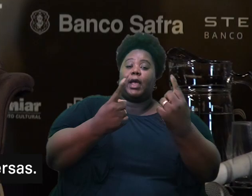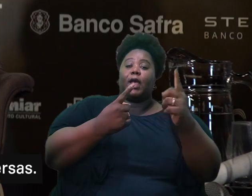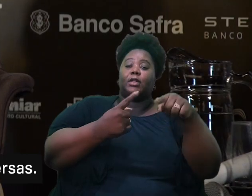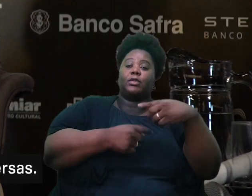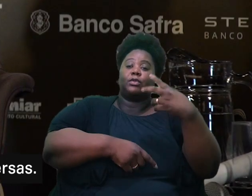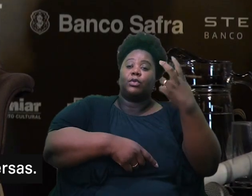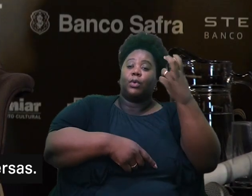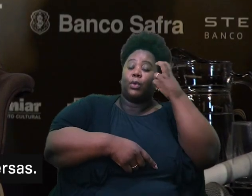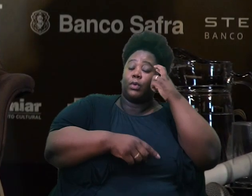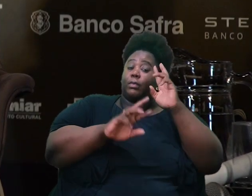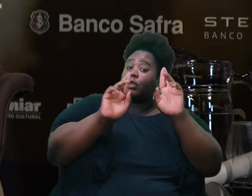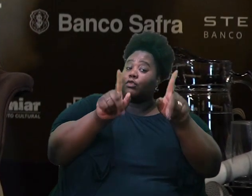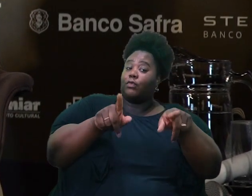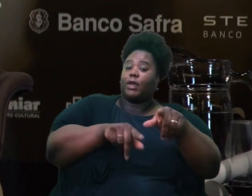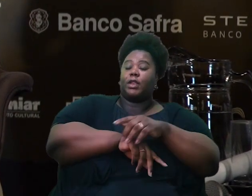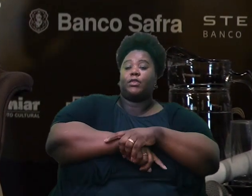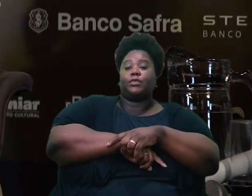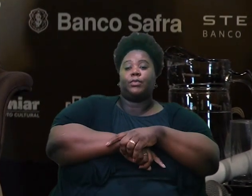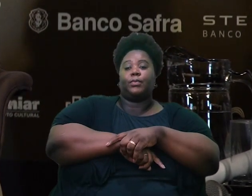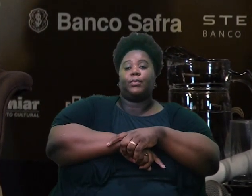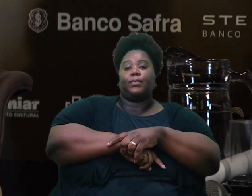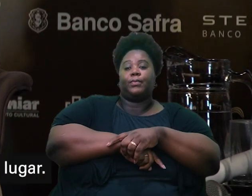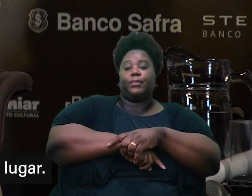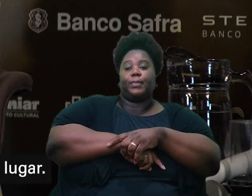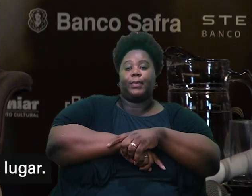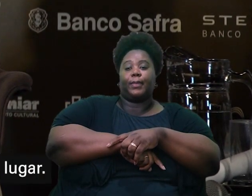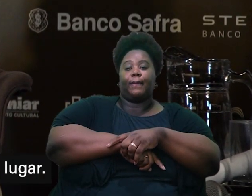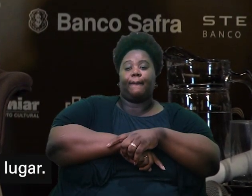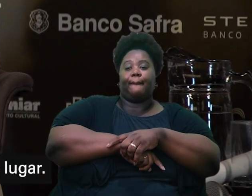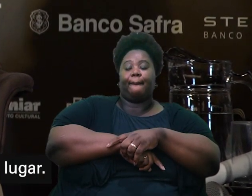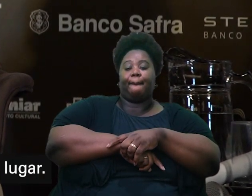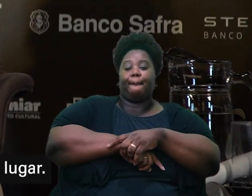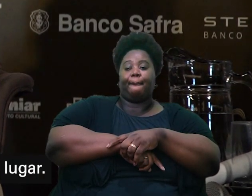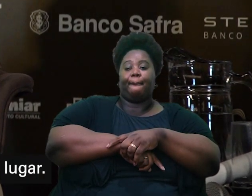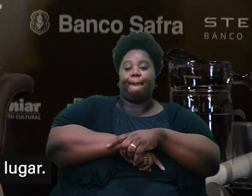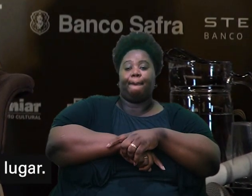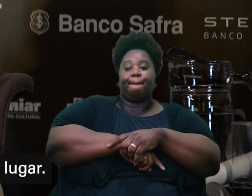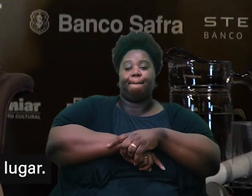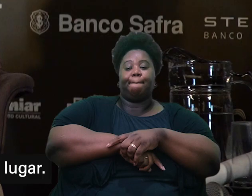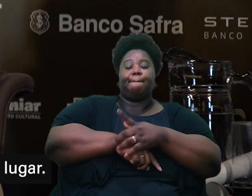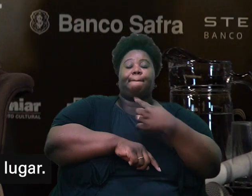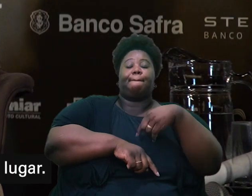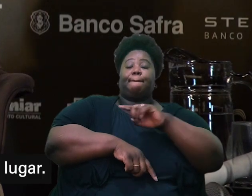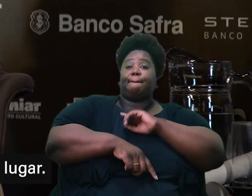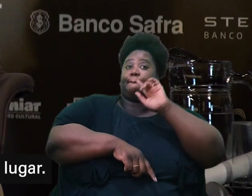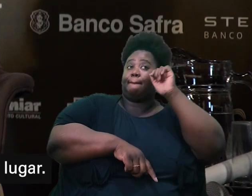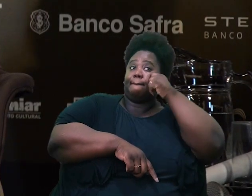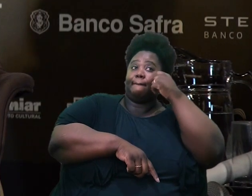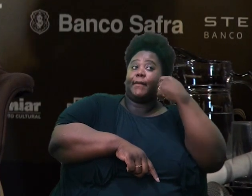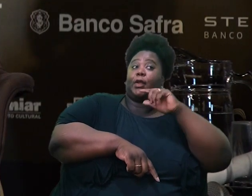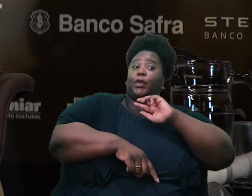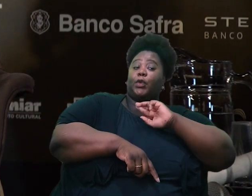muito diversas, e isso é outra coisa, né? Nós negros não viemos de um único lugar.